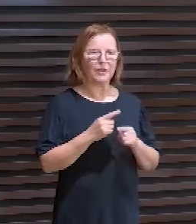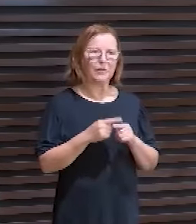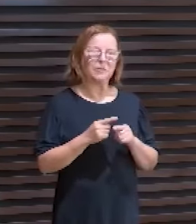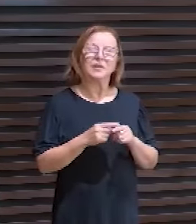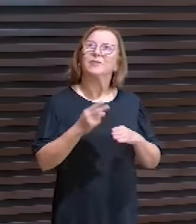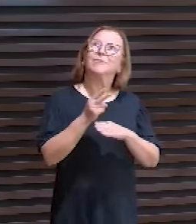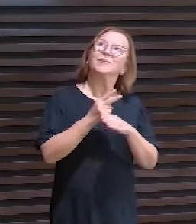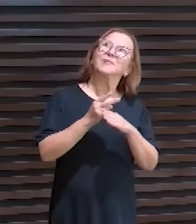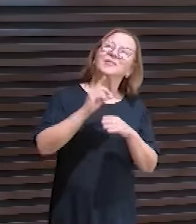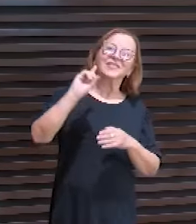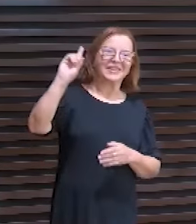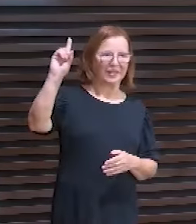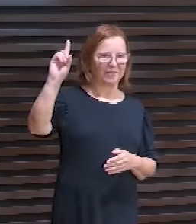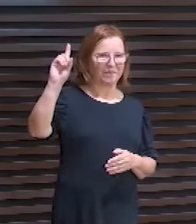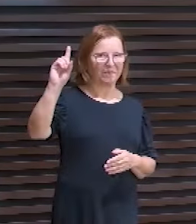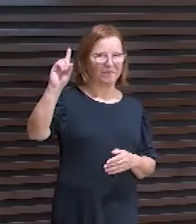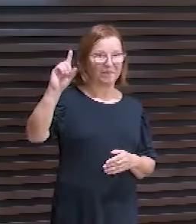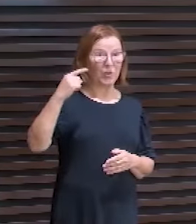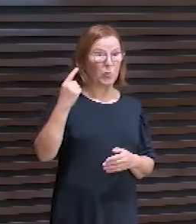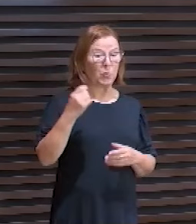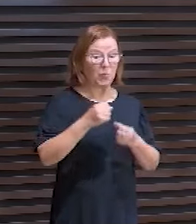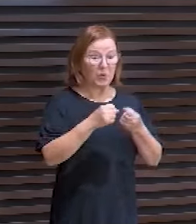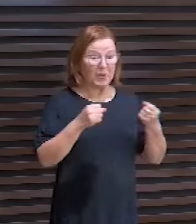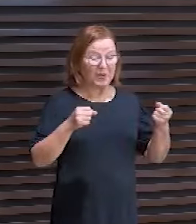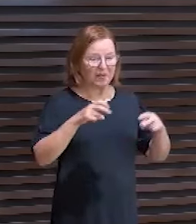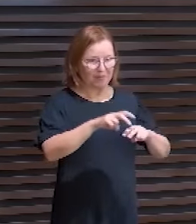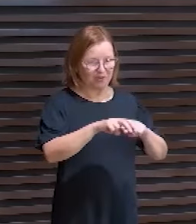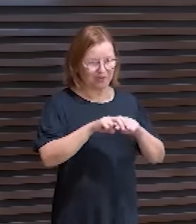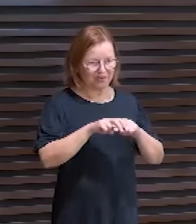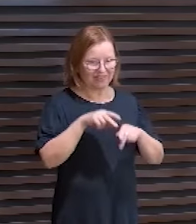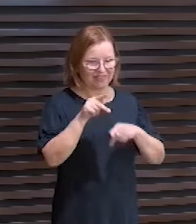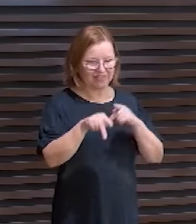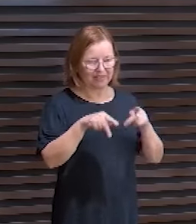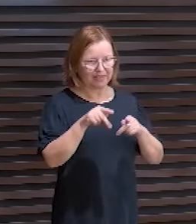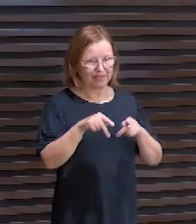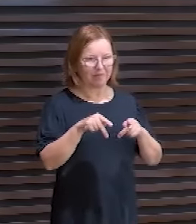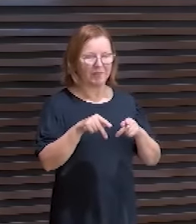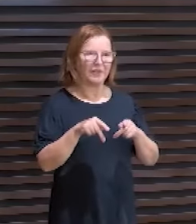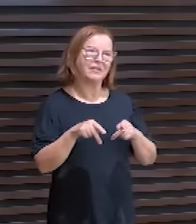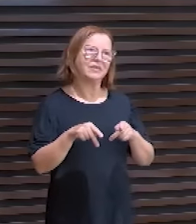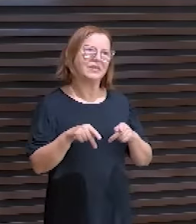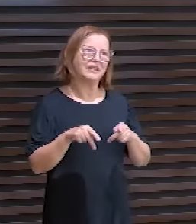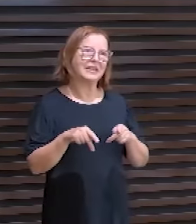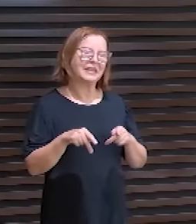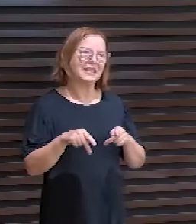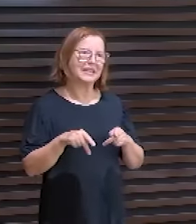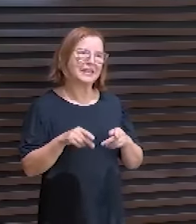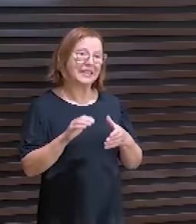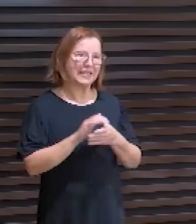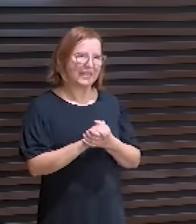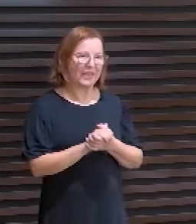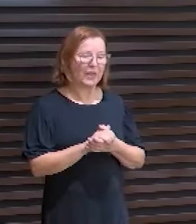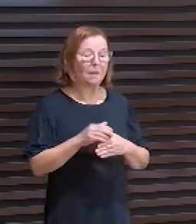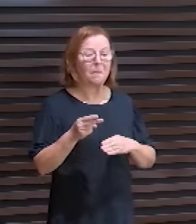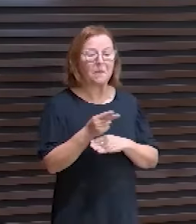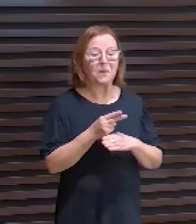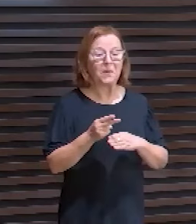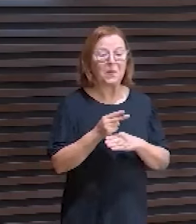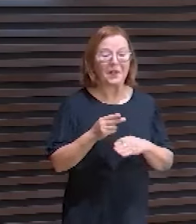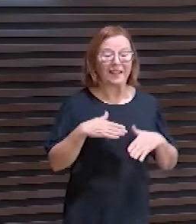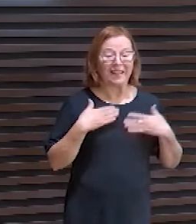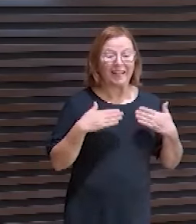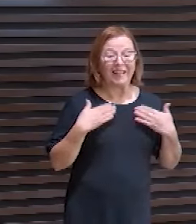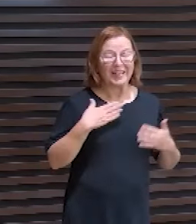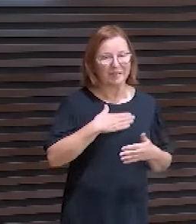a ele um dos grandes motivos de as pessoas se casarem é a busca por contentamento e por prazer no